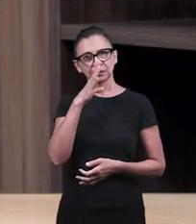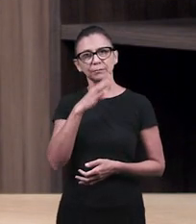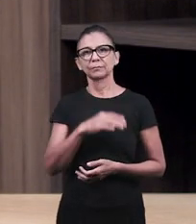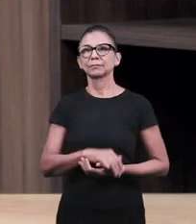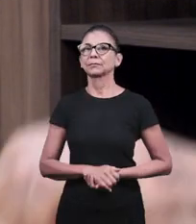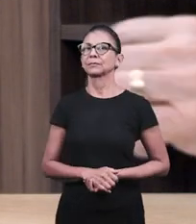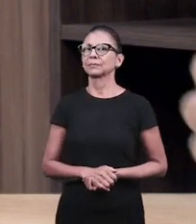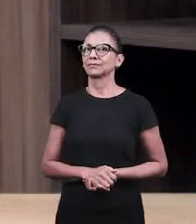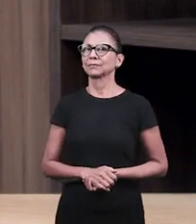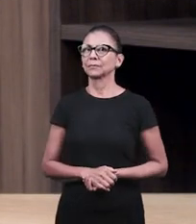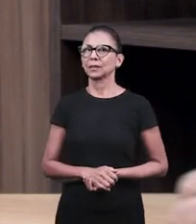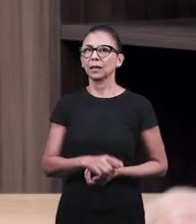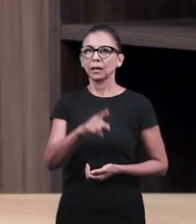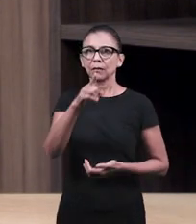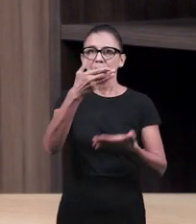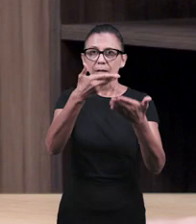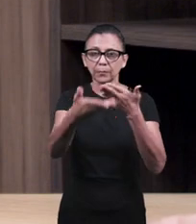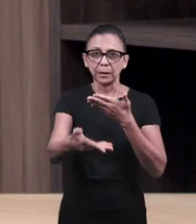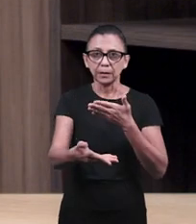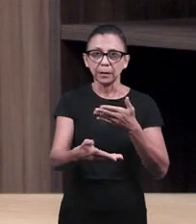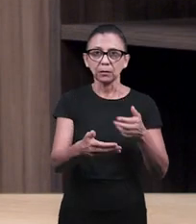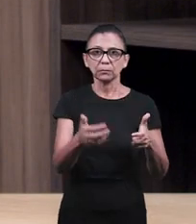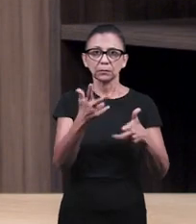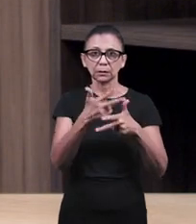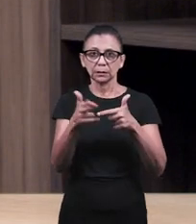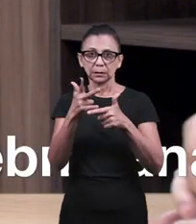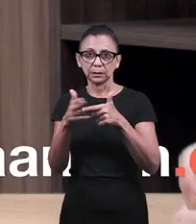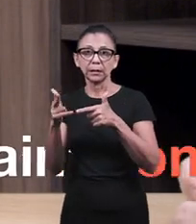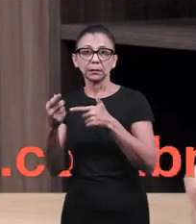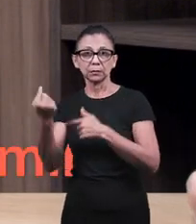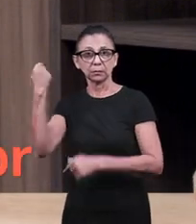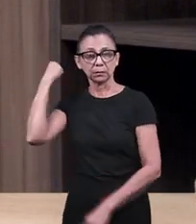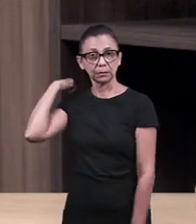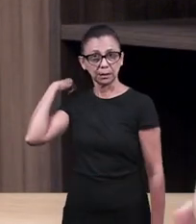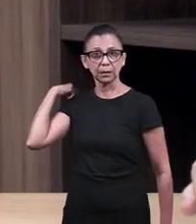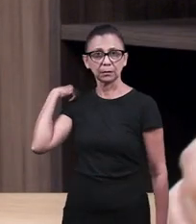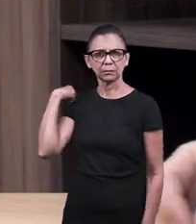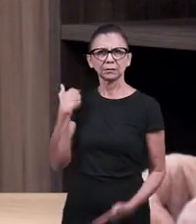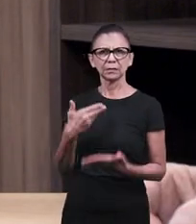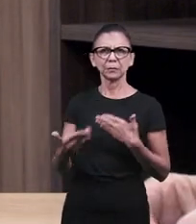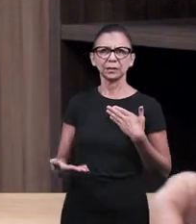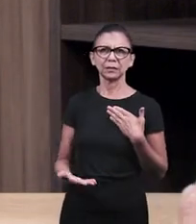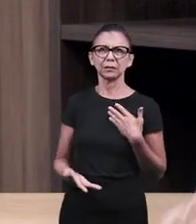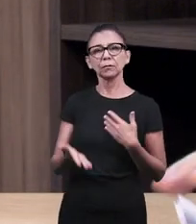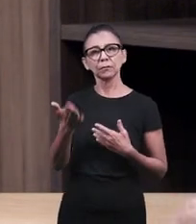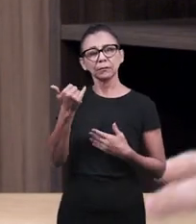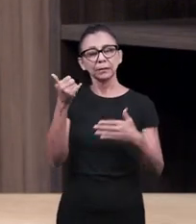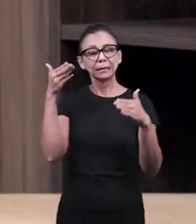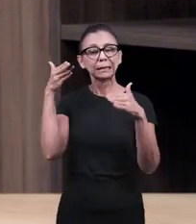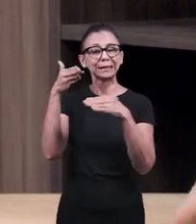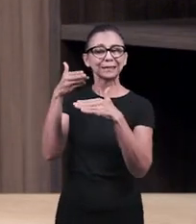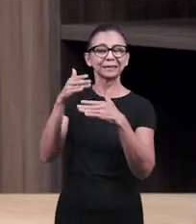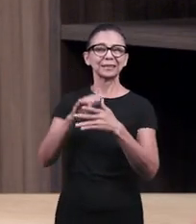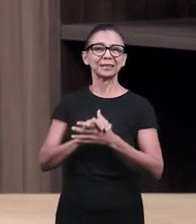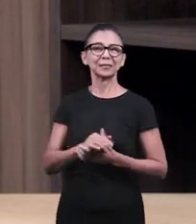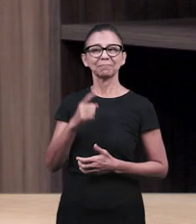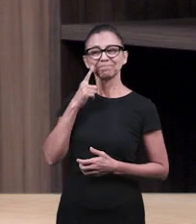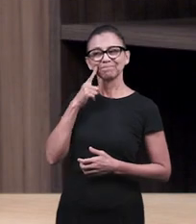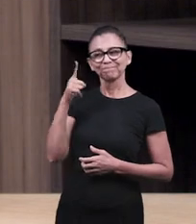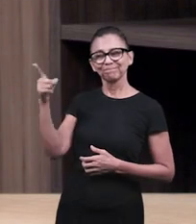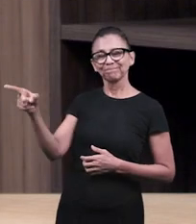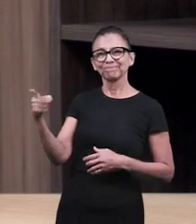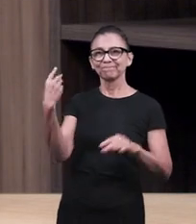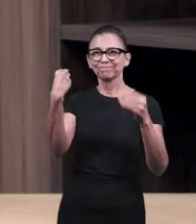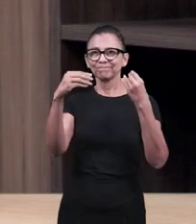e relembro, se você não viu os episódios anteriores deste tema e até os outros episódios anteriores, você pode acessar, estão